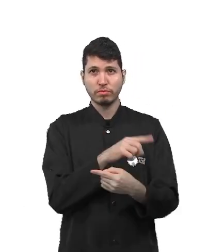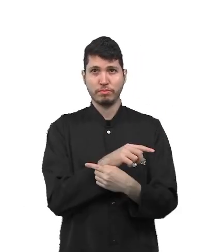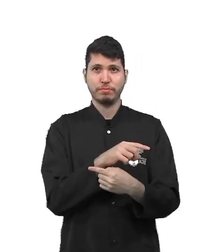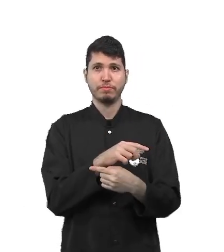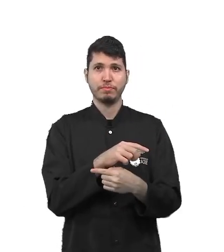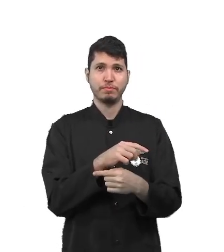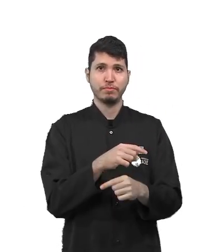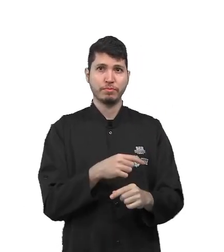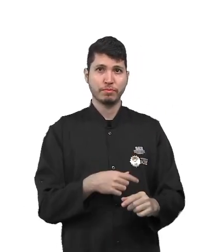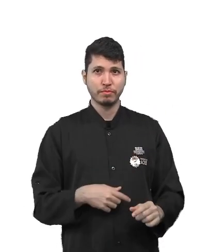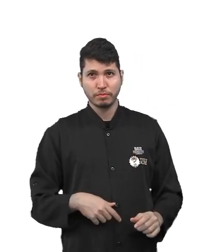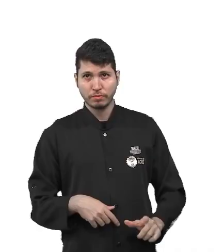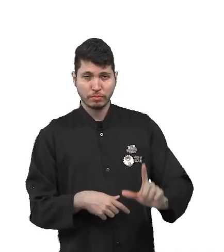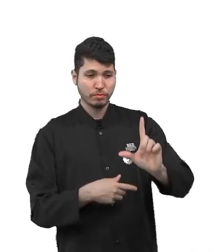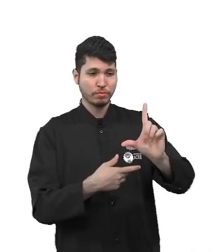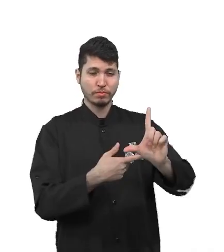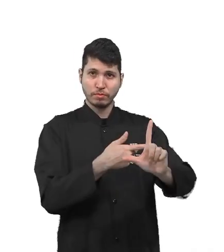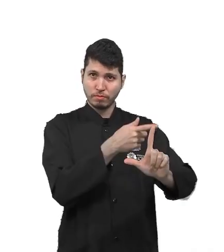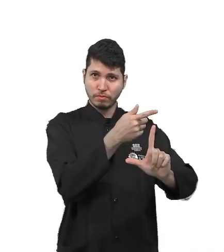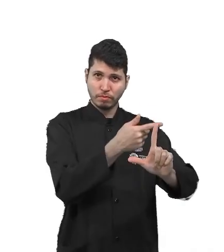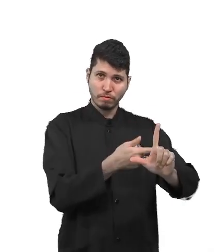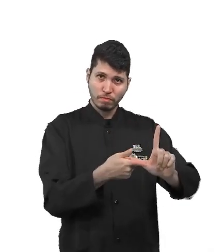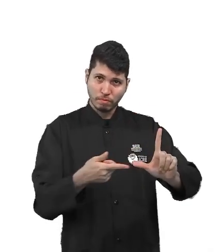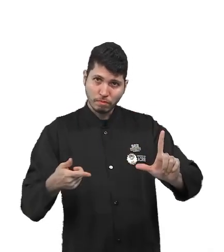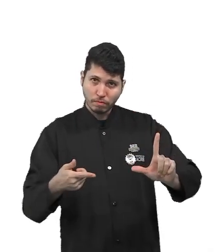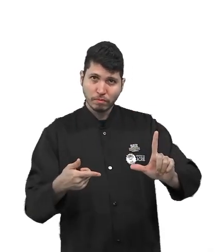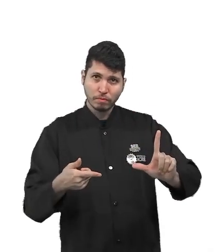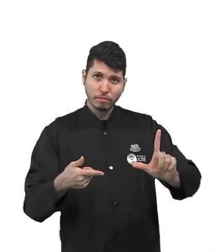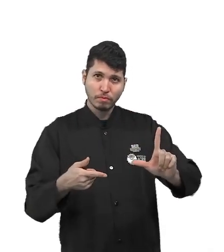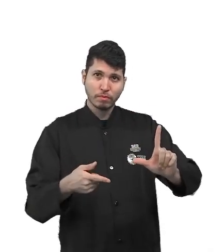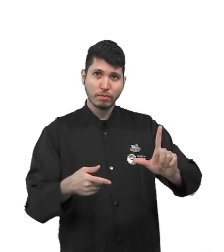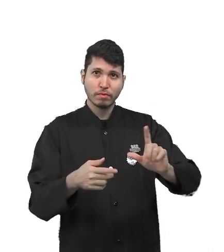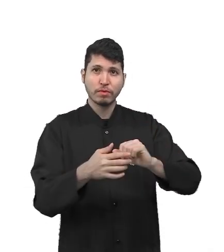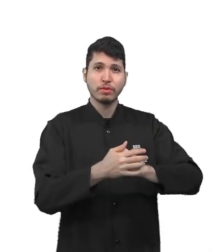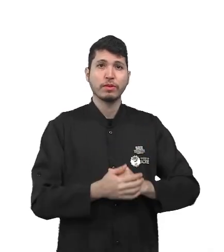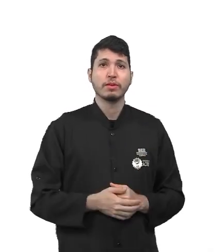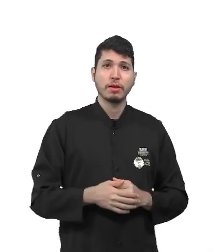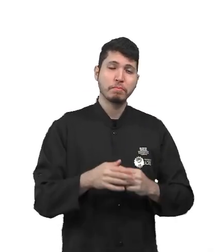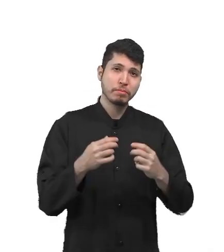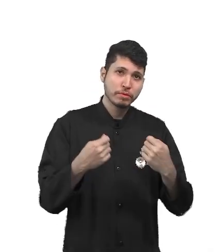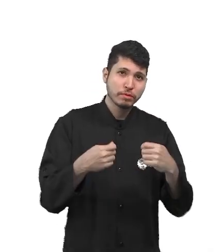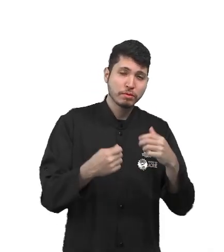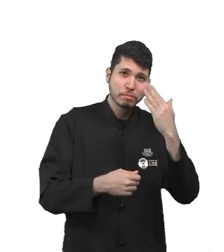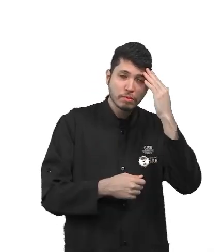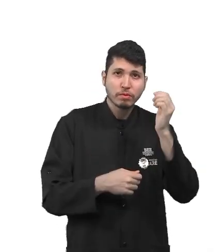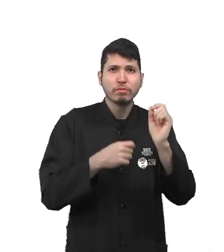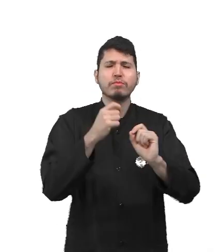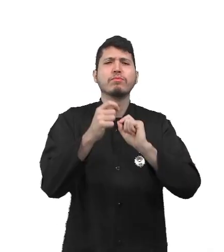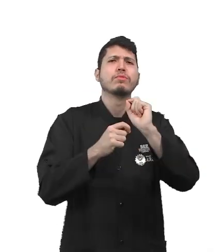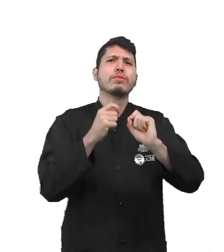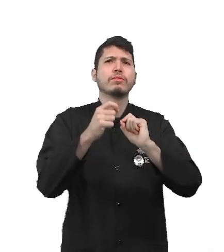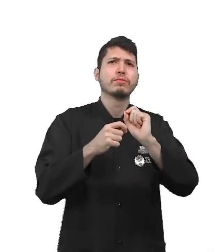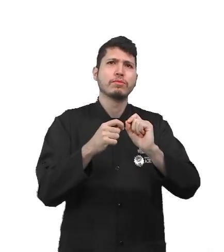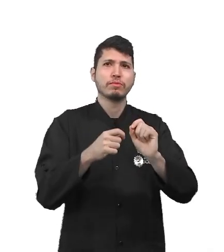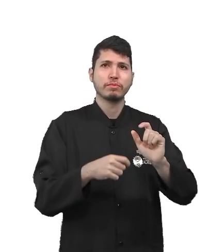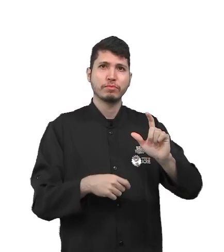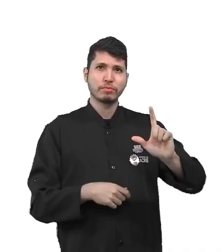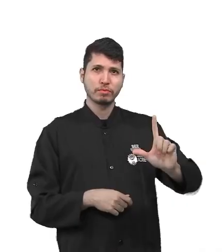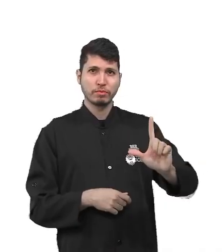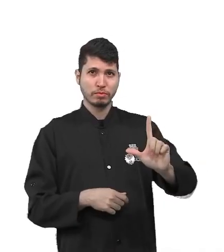a gente entra com fórmulas aqui já. Vamos lá, com calma. Primeiro eu vou entender o seguinte, ó, que o vértice da minha parábola é o y